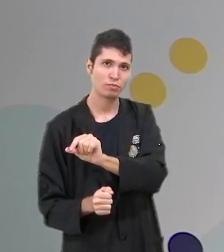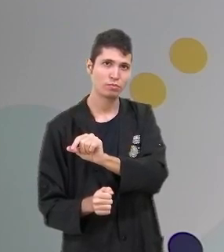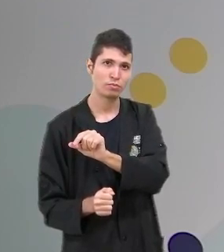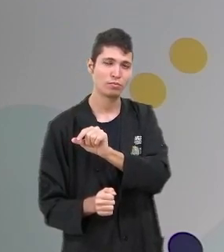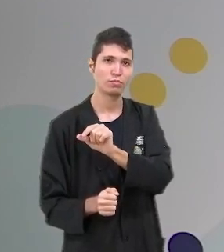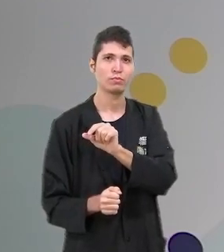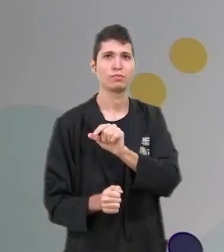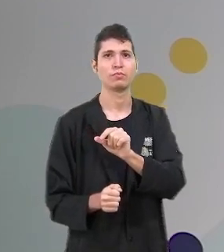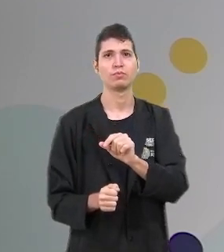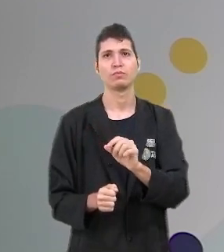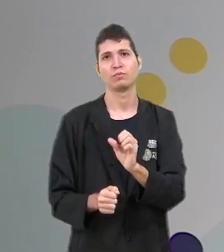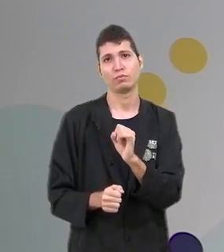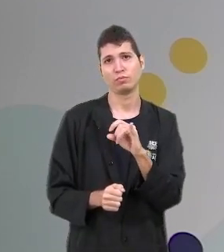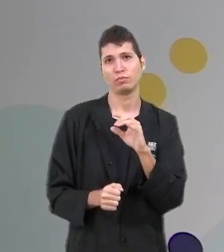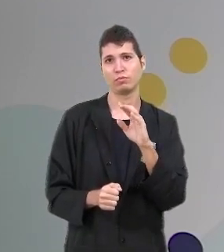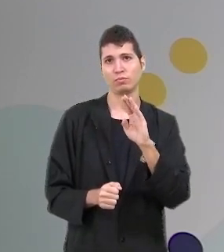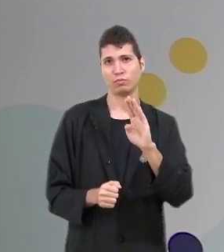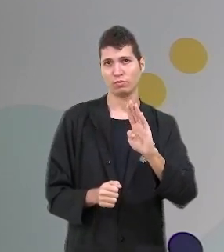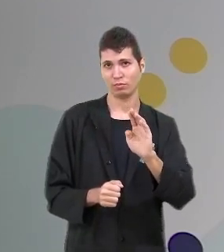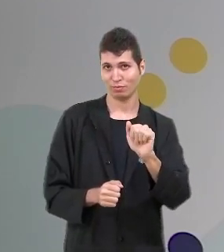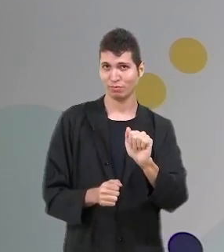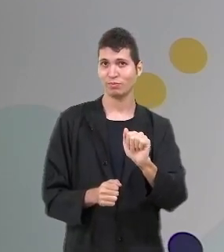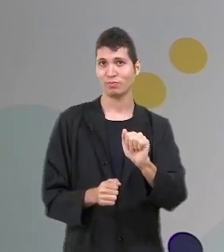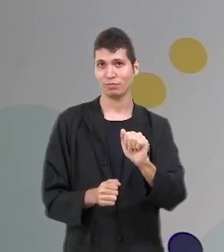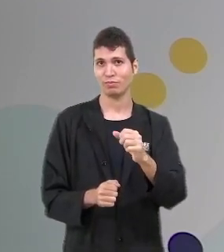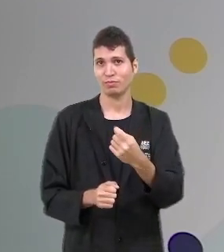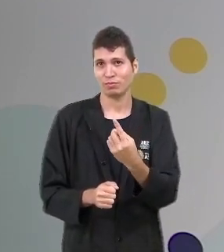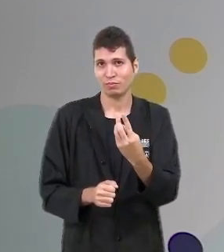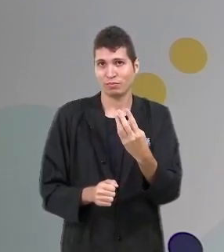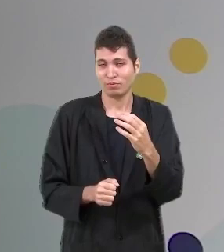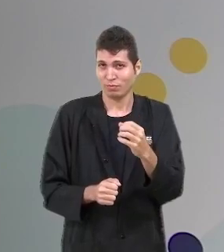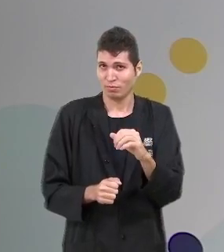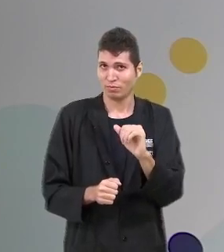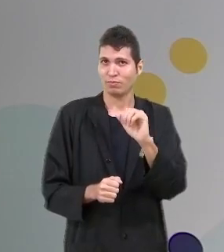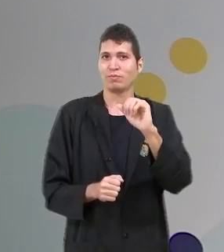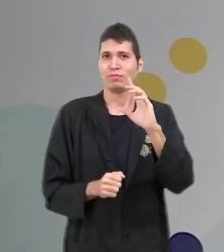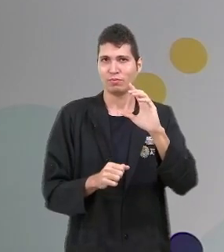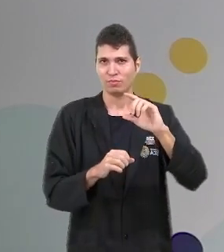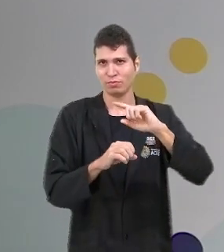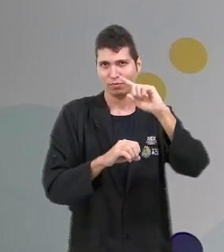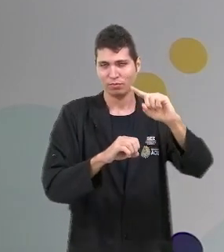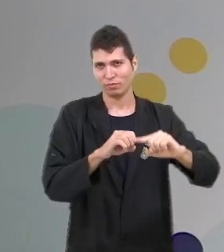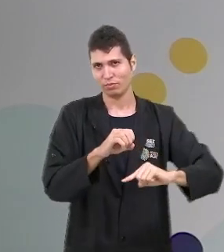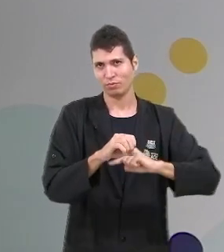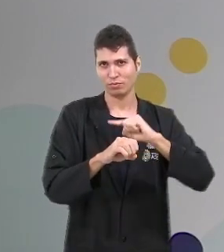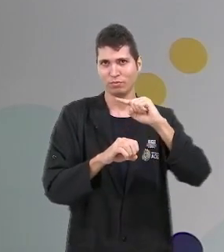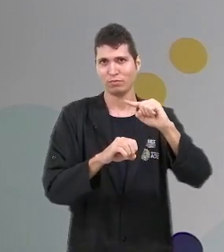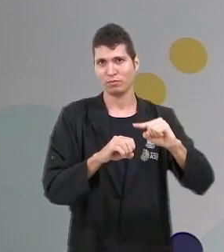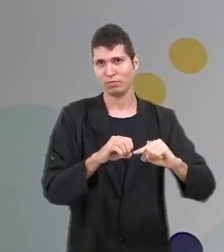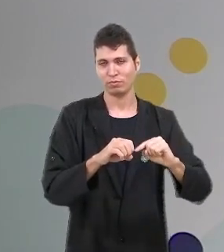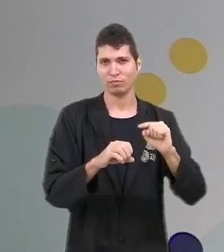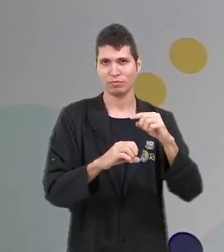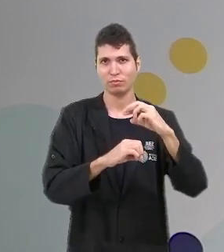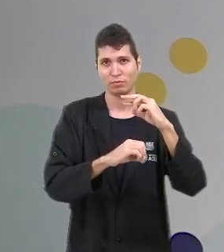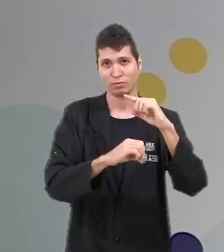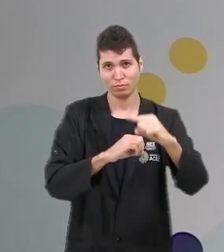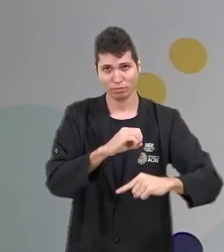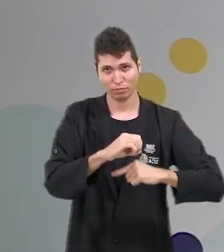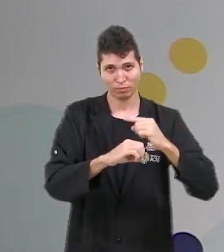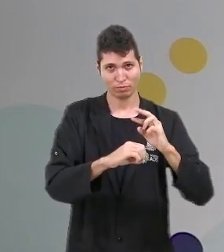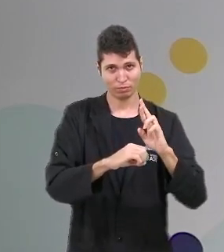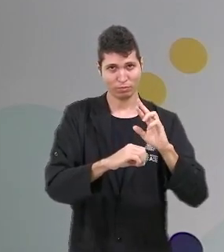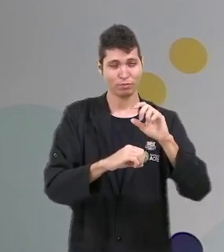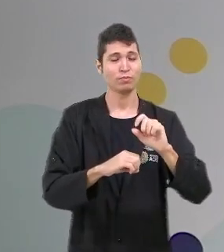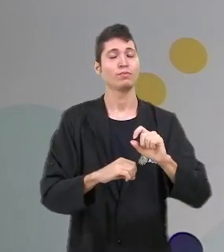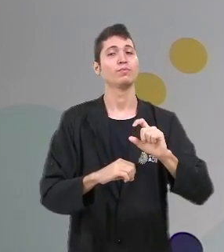bário tem maior quantidade de camadas, isso quer dizer que o raio atômico dele se torna bem